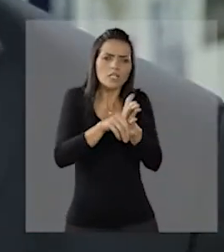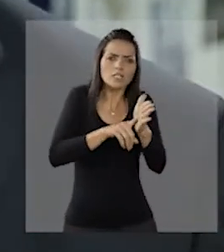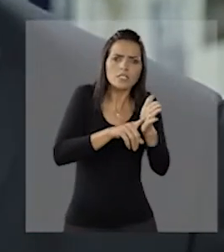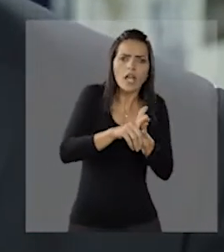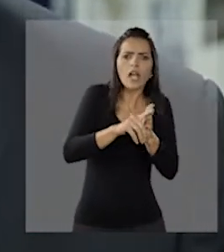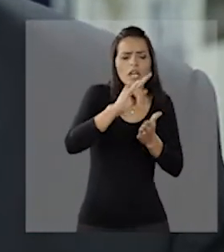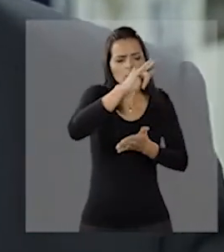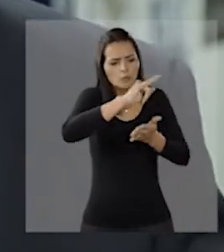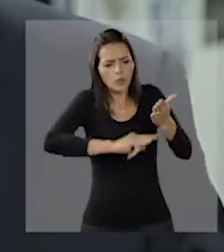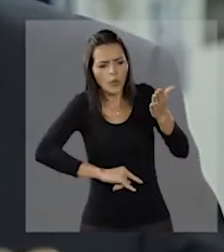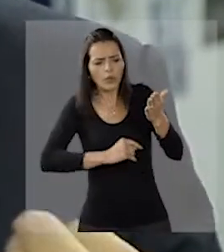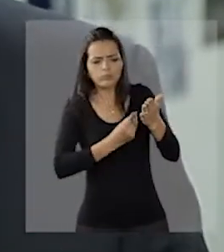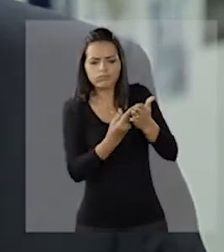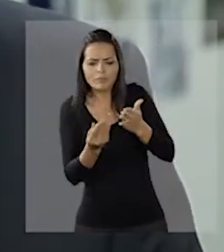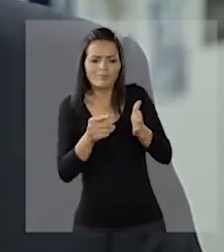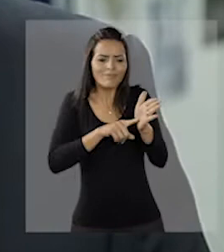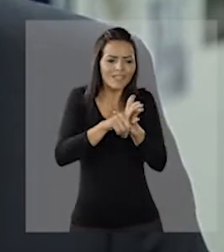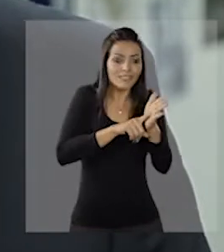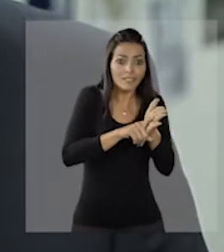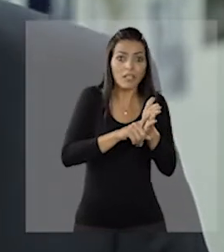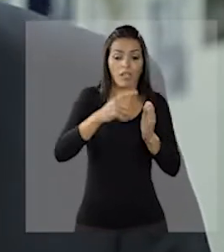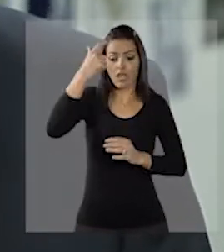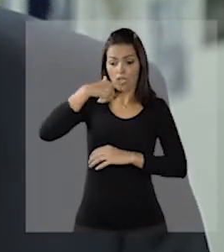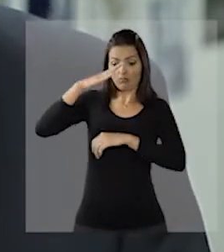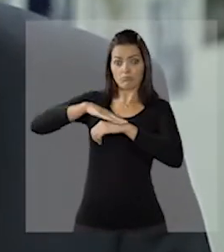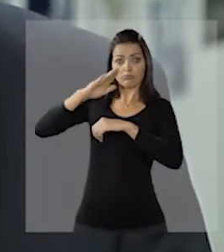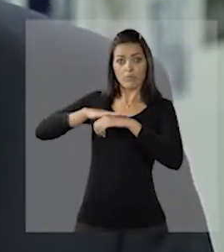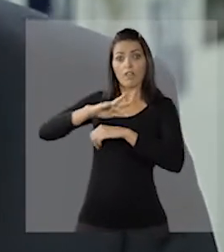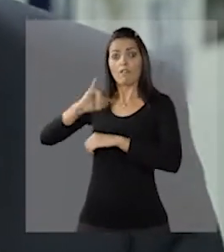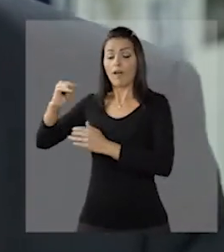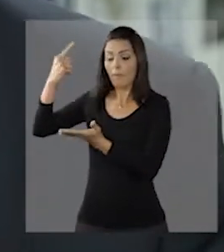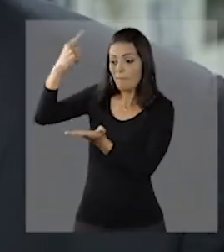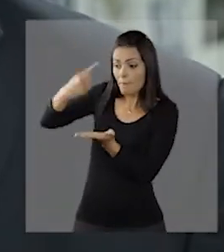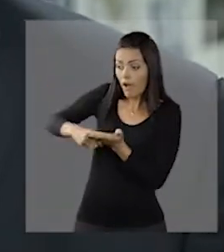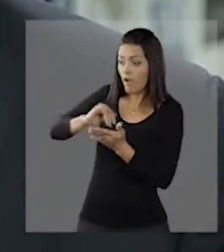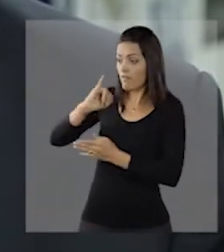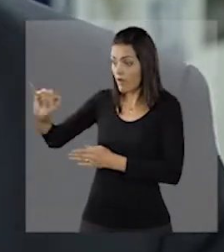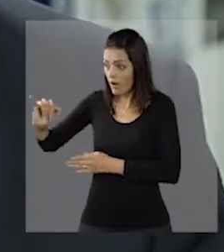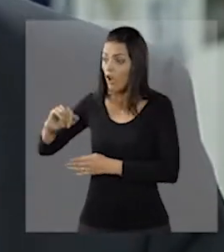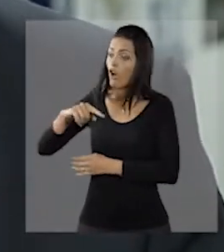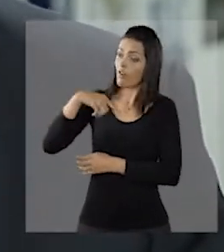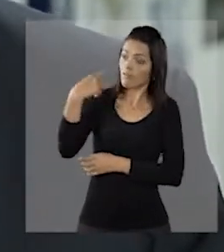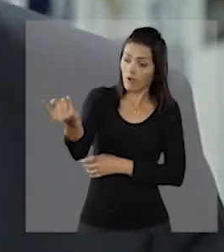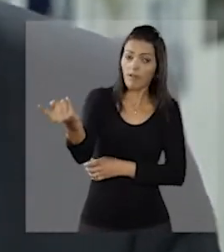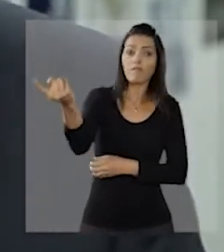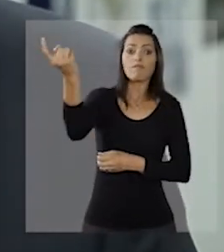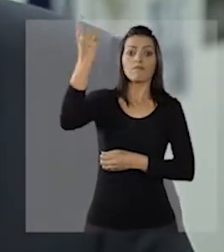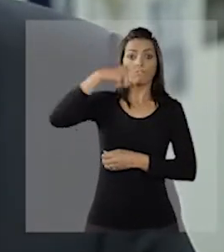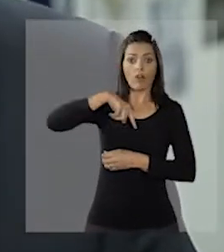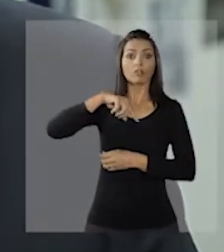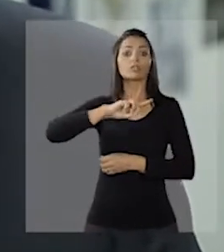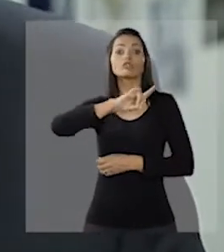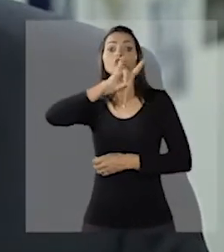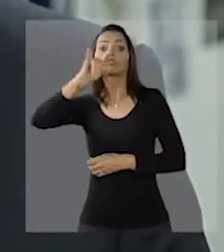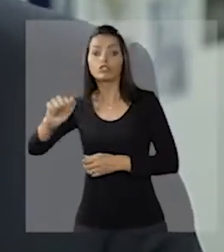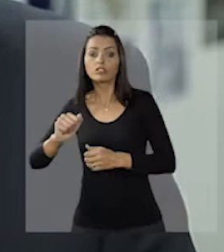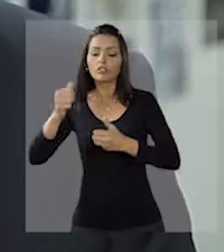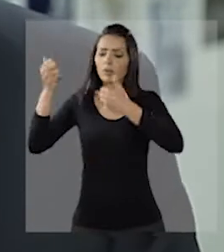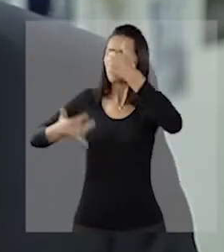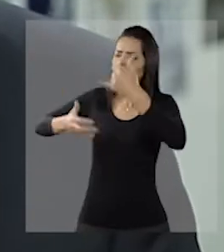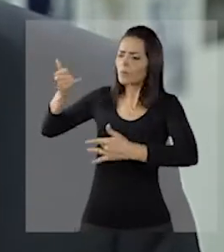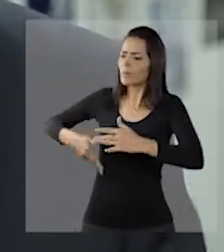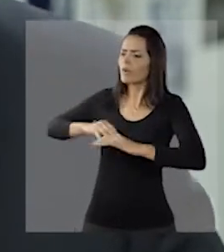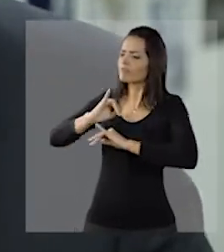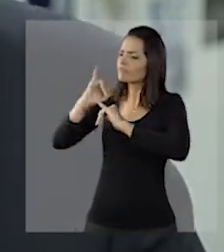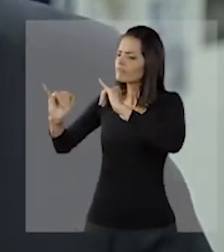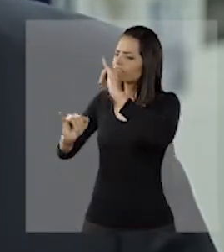maior estudo de processo, revolvimento de documentos e etc., o procurador está obrigado a agendar um outro atendimento e desta